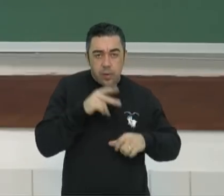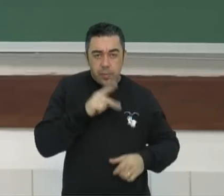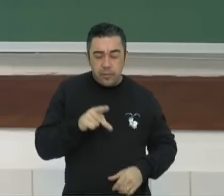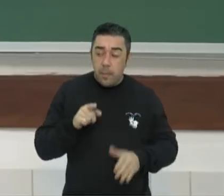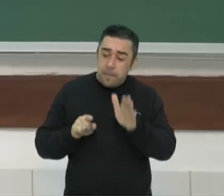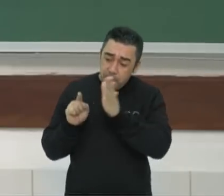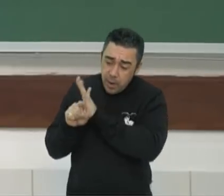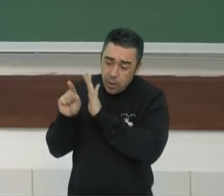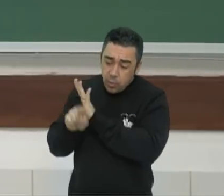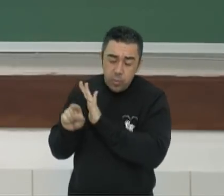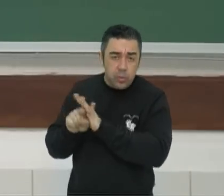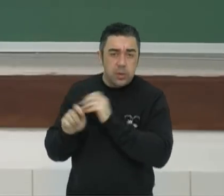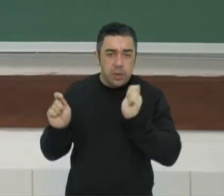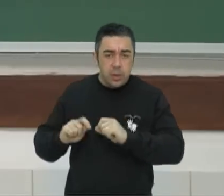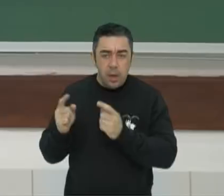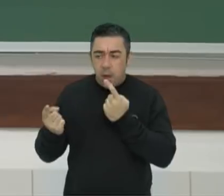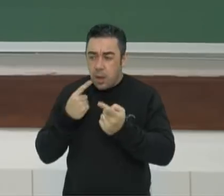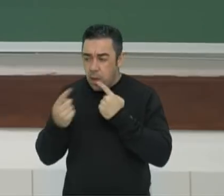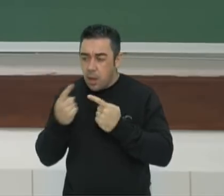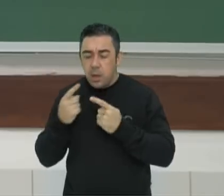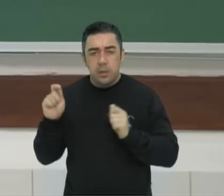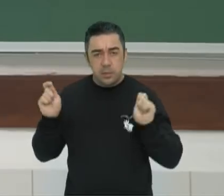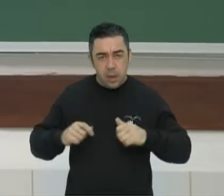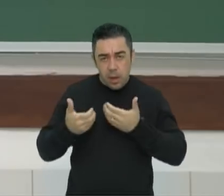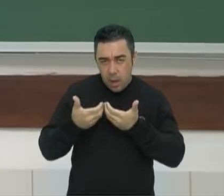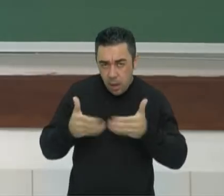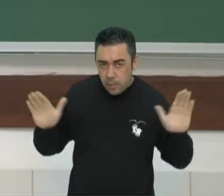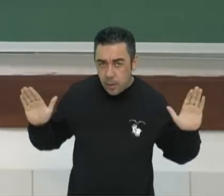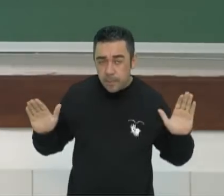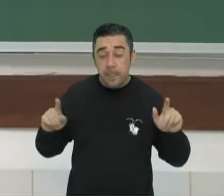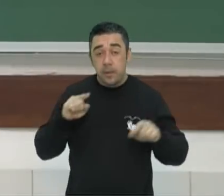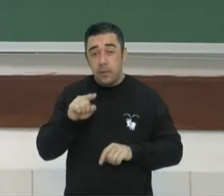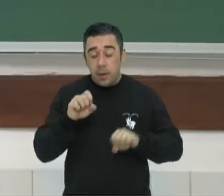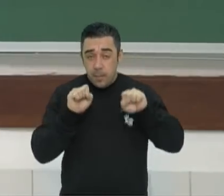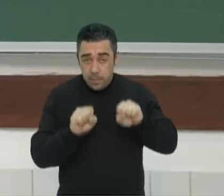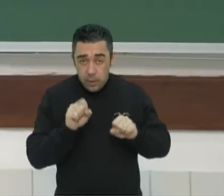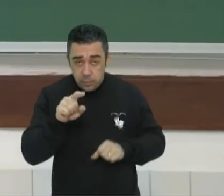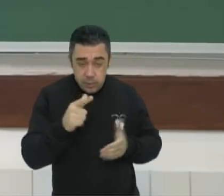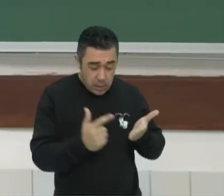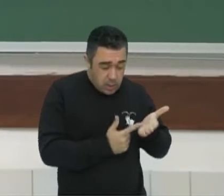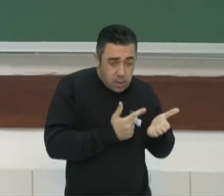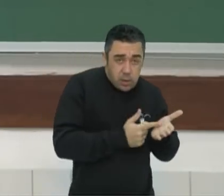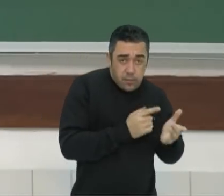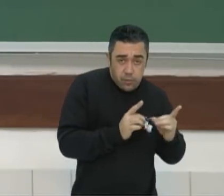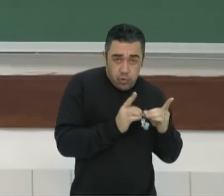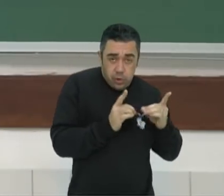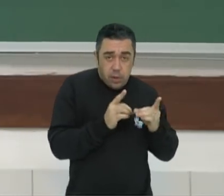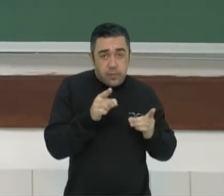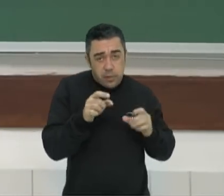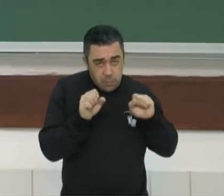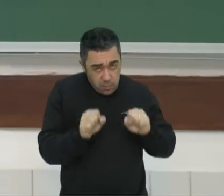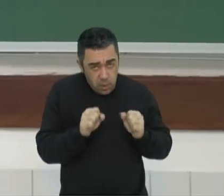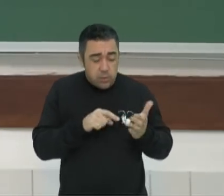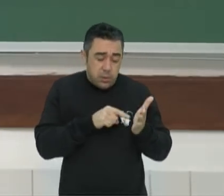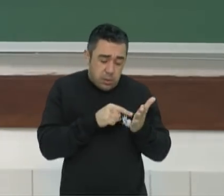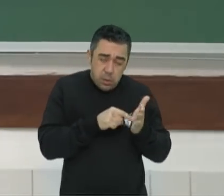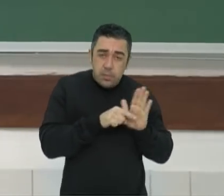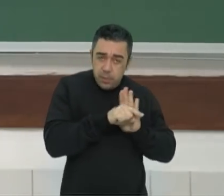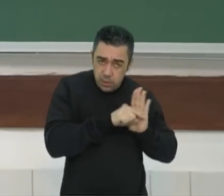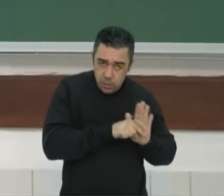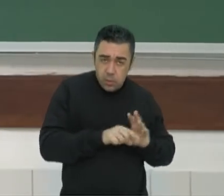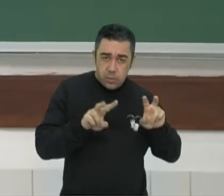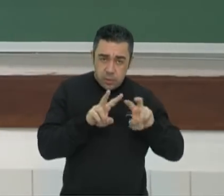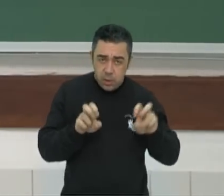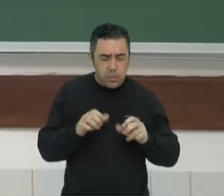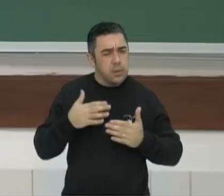para o seu professor, você tem canal aberto com ele ali. Você tem teu livro didático, que você pode pesquisar o tema,